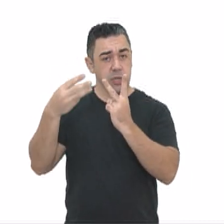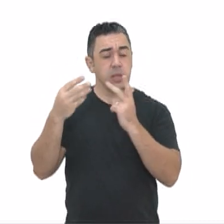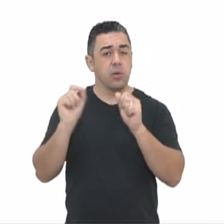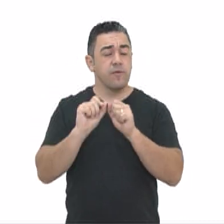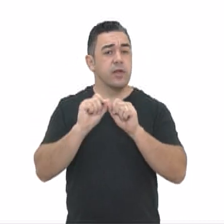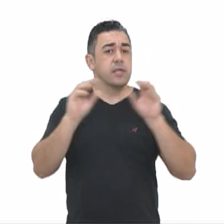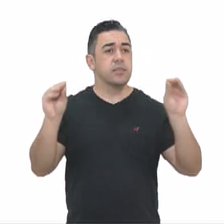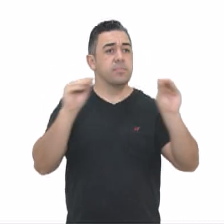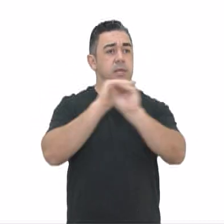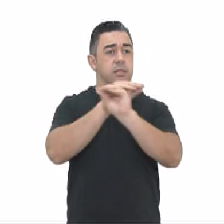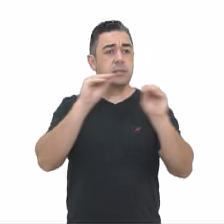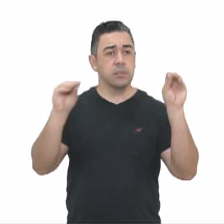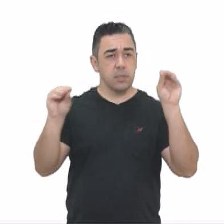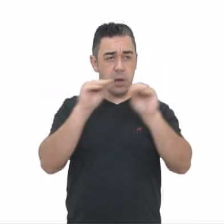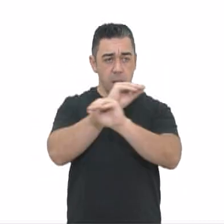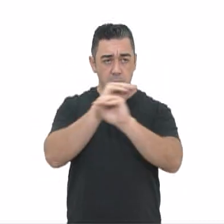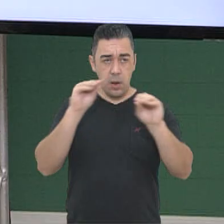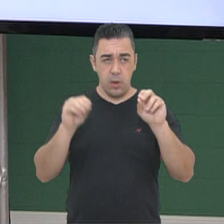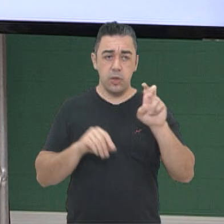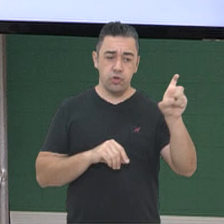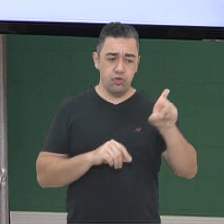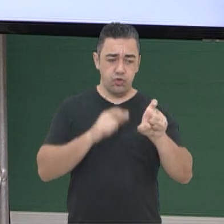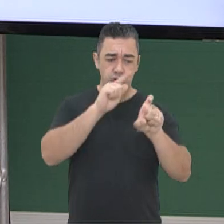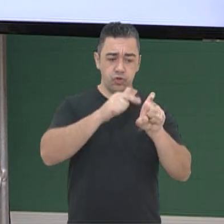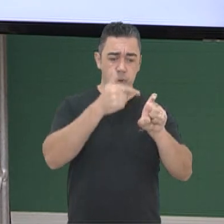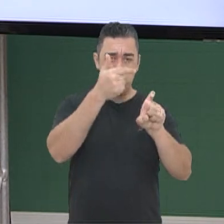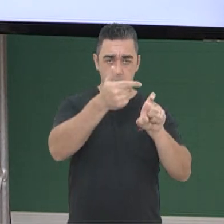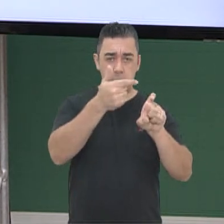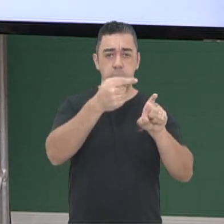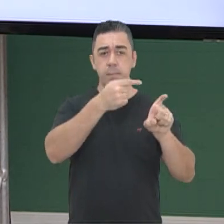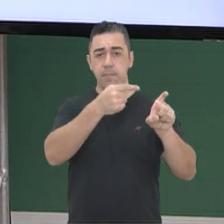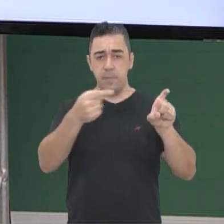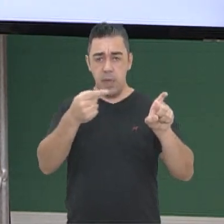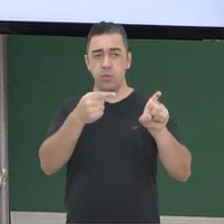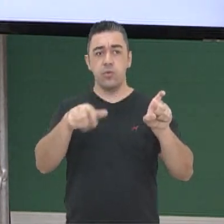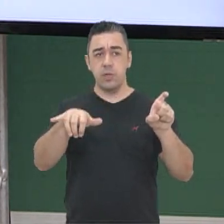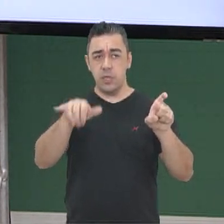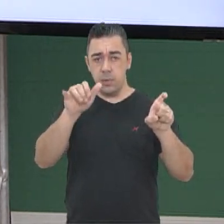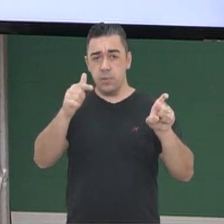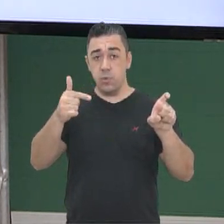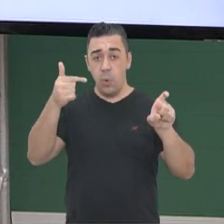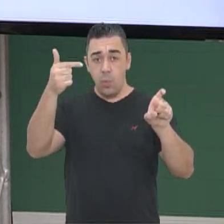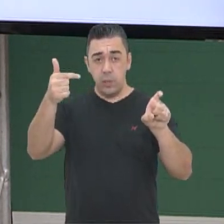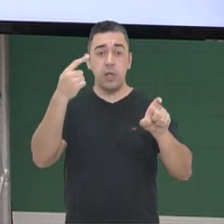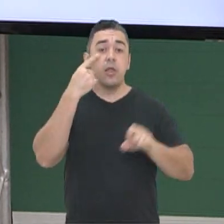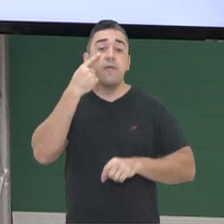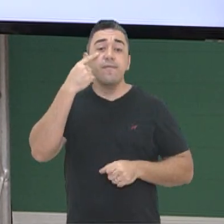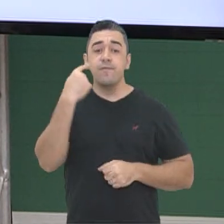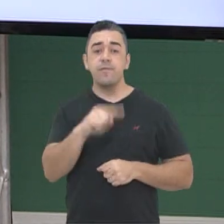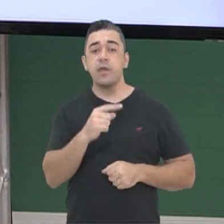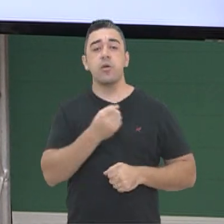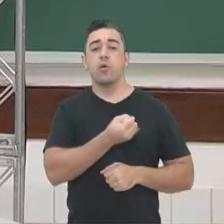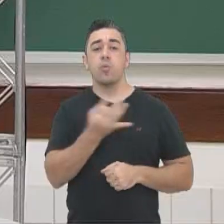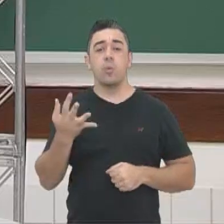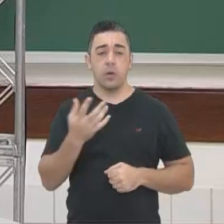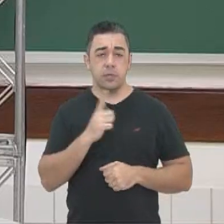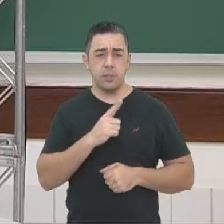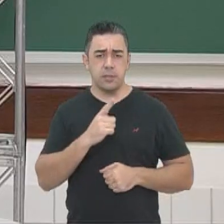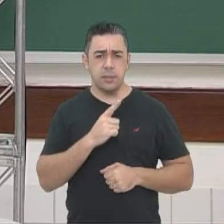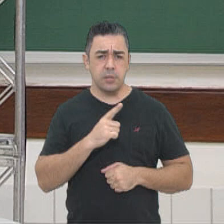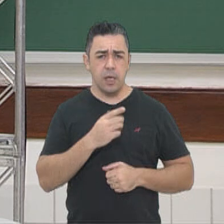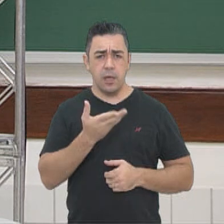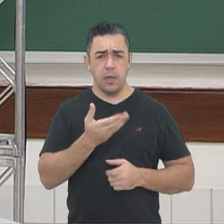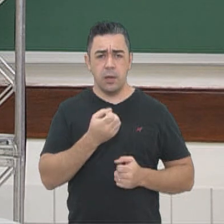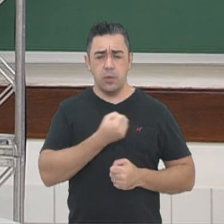quero criar uma expressão x ao quadrado menos y ao quadrado e calcular o número que expresse isso, tá?